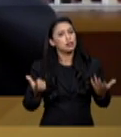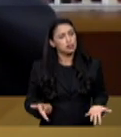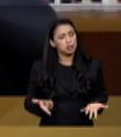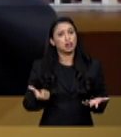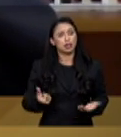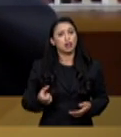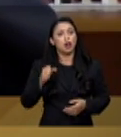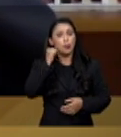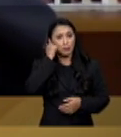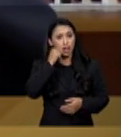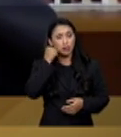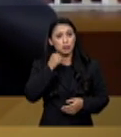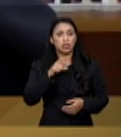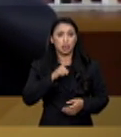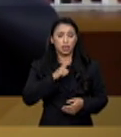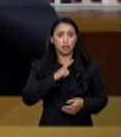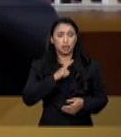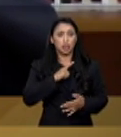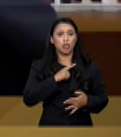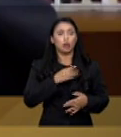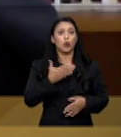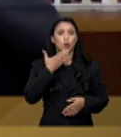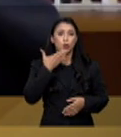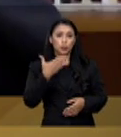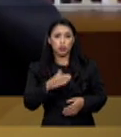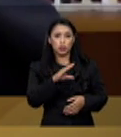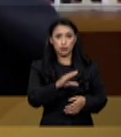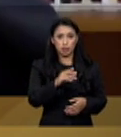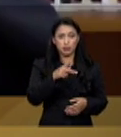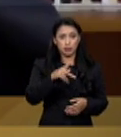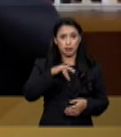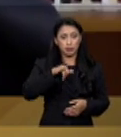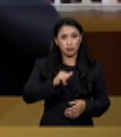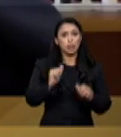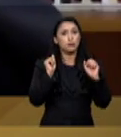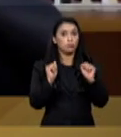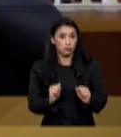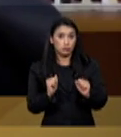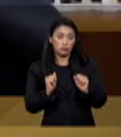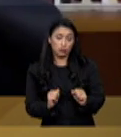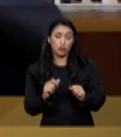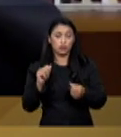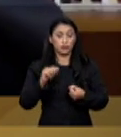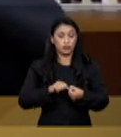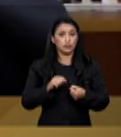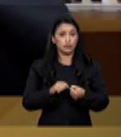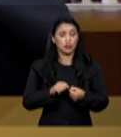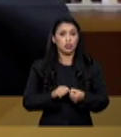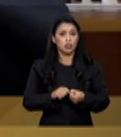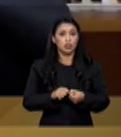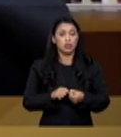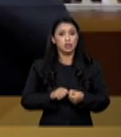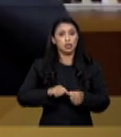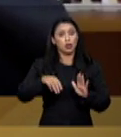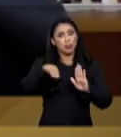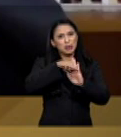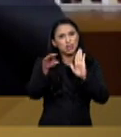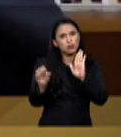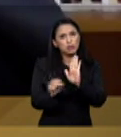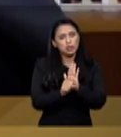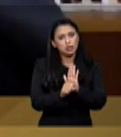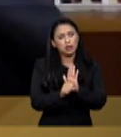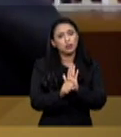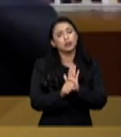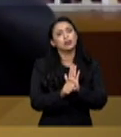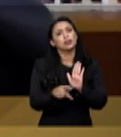tenha subscrito o requerimento de CPI pode postular a sua instalação e mandado de segurança é via